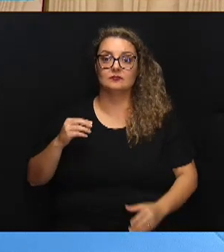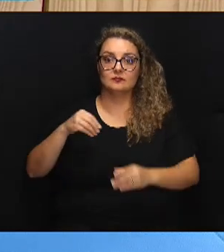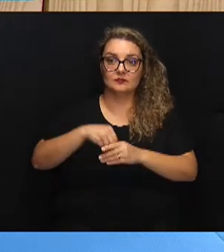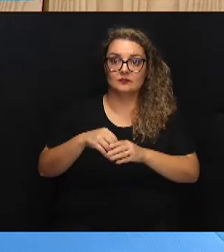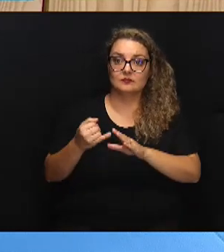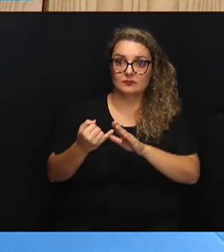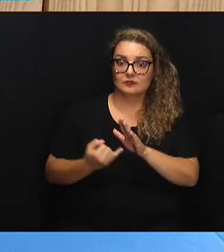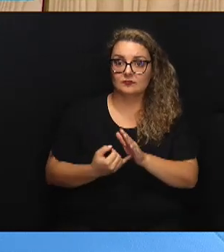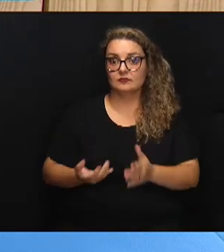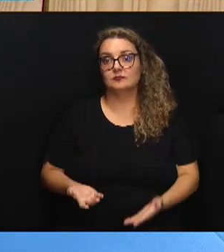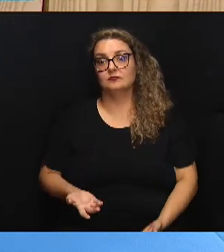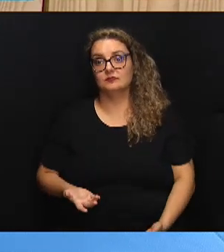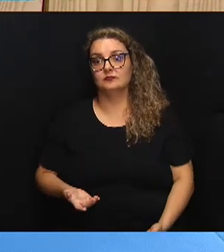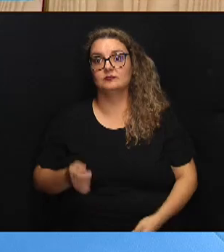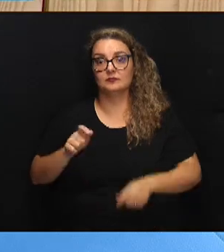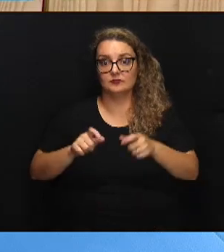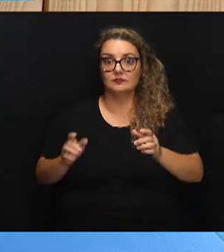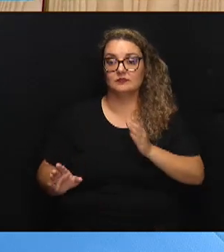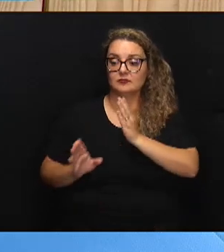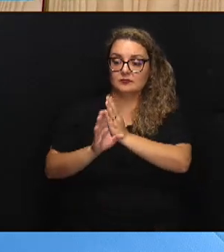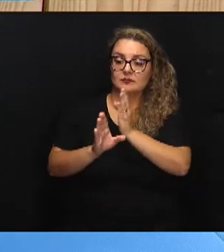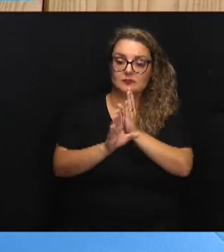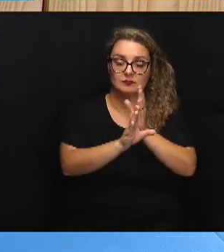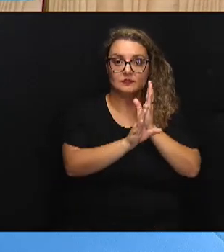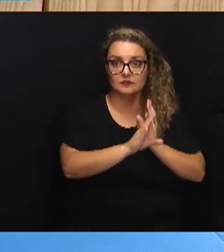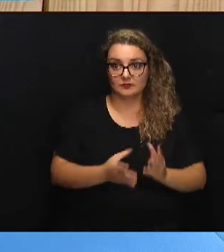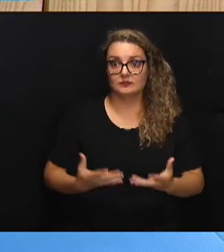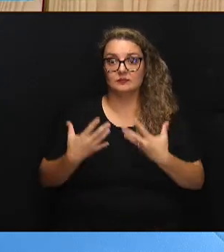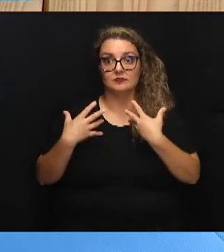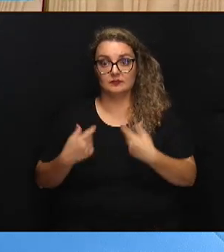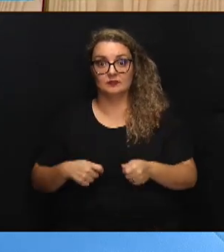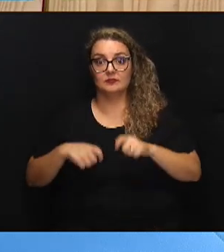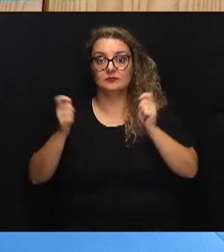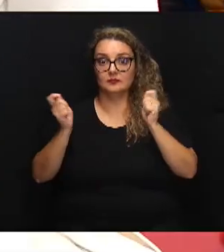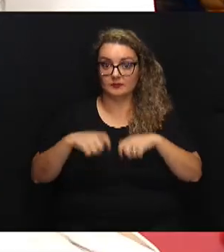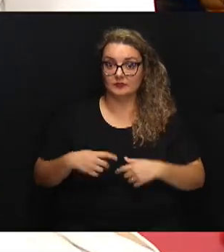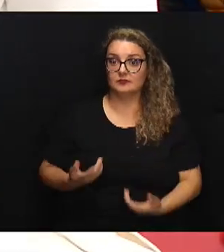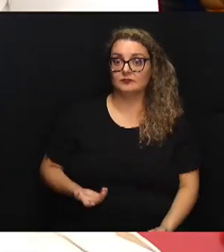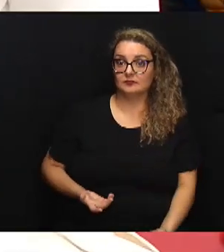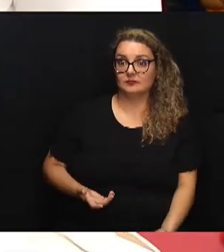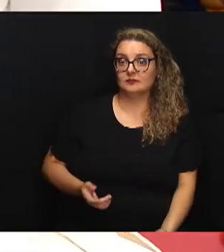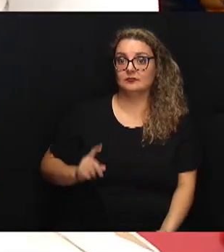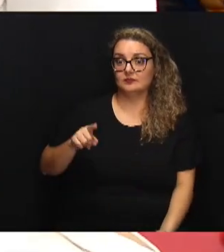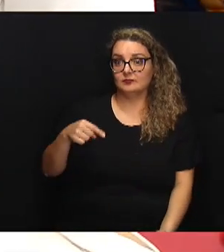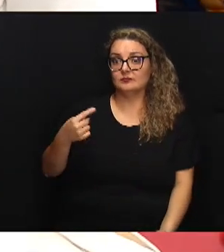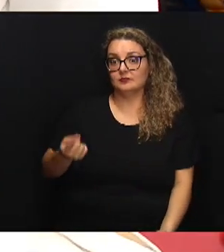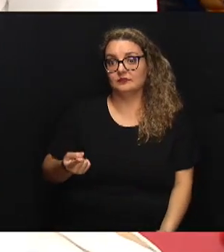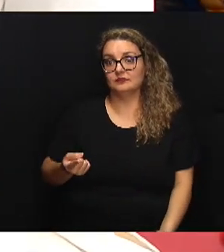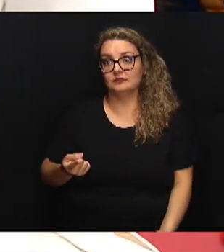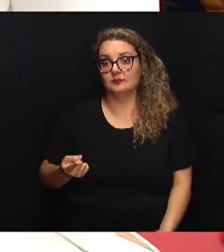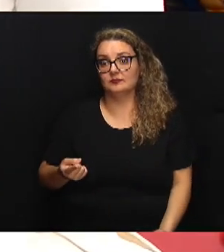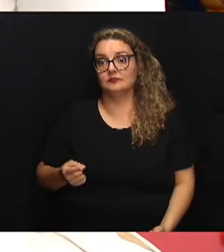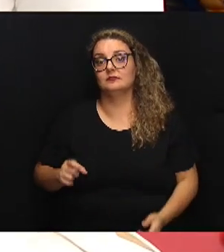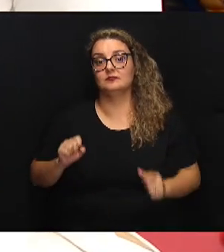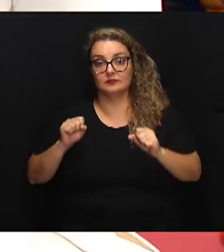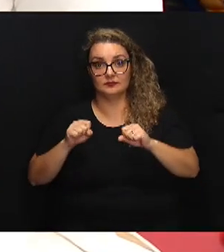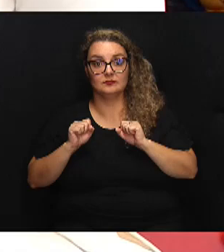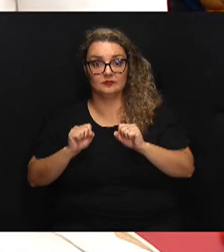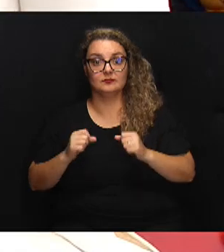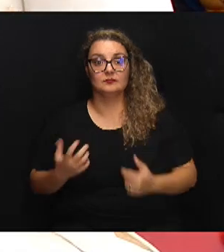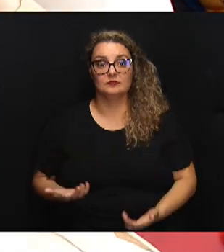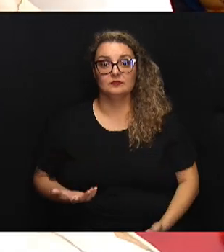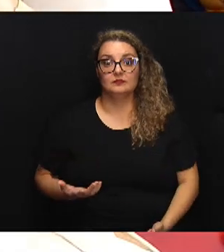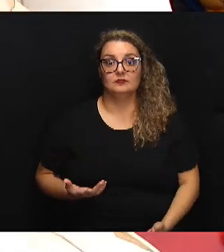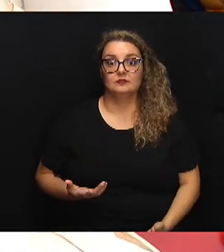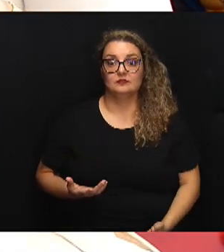instituição, as pessoas vão se identificando, recebem essa capacitação e depois elas sim podem estar, né,